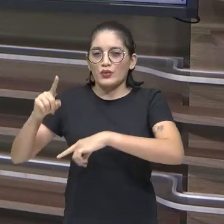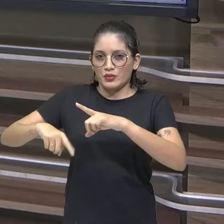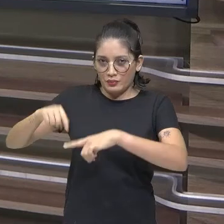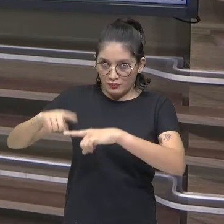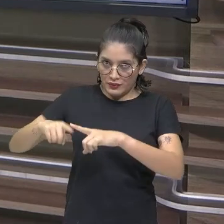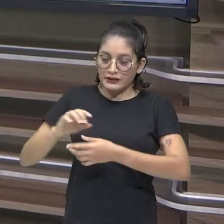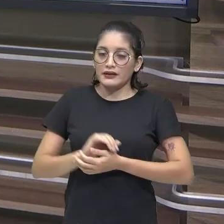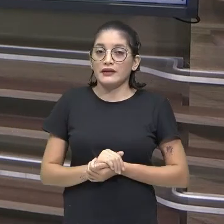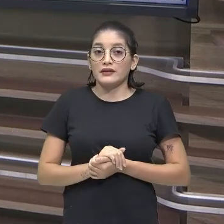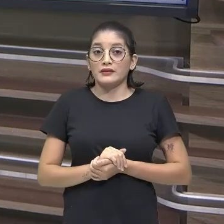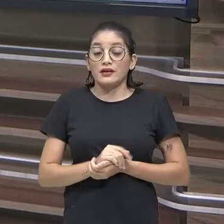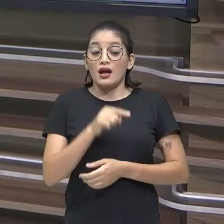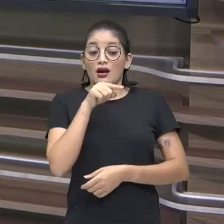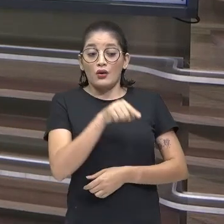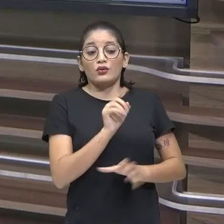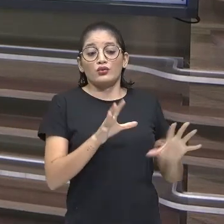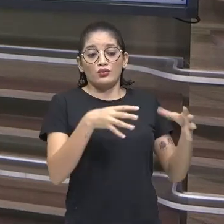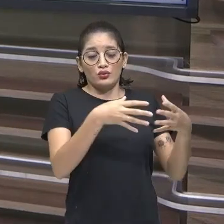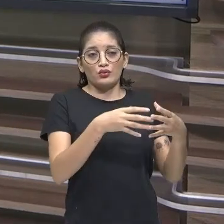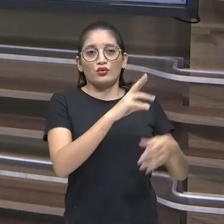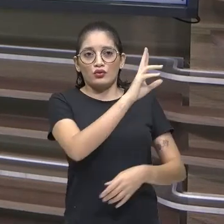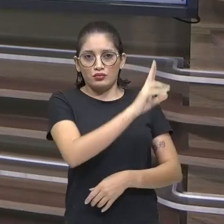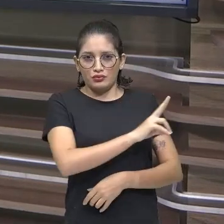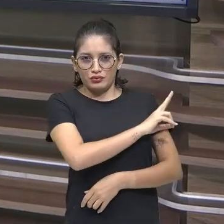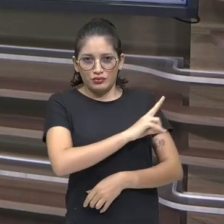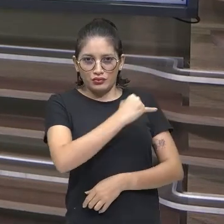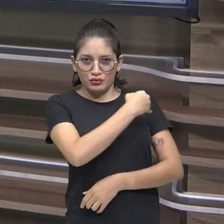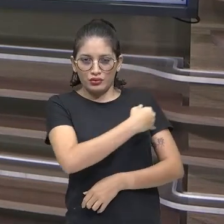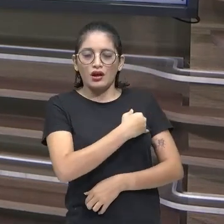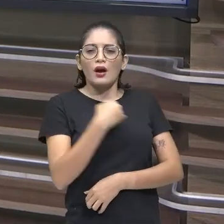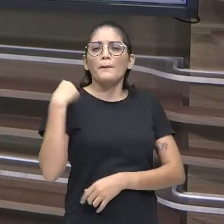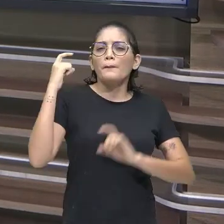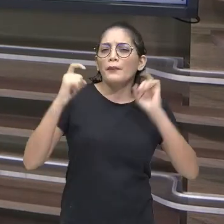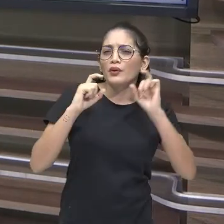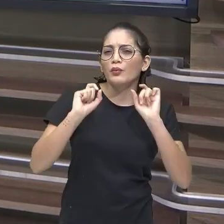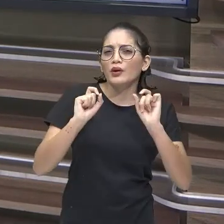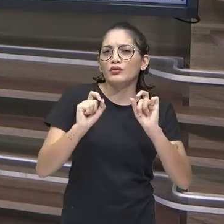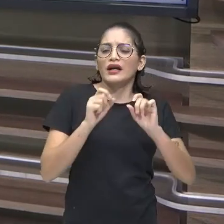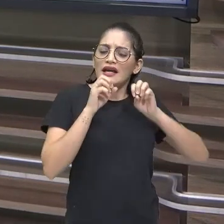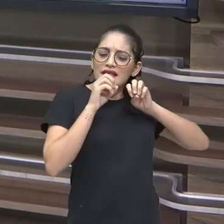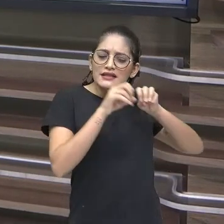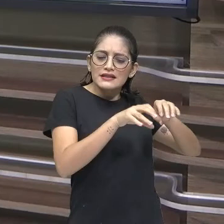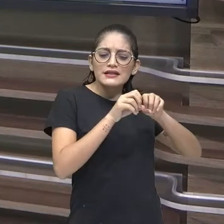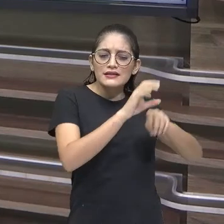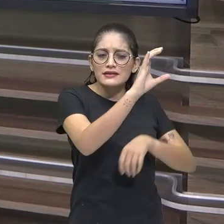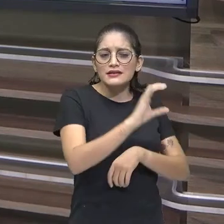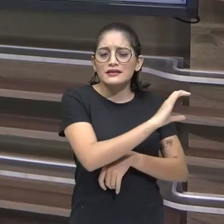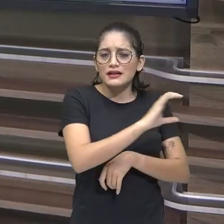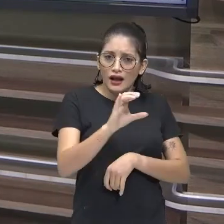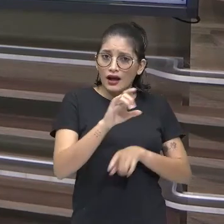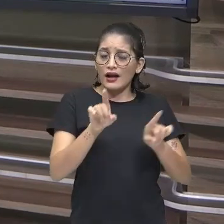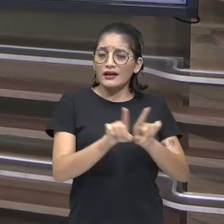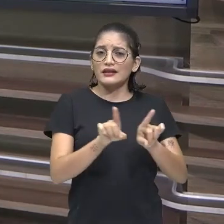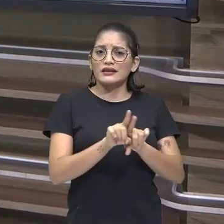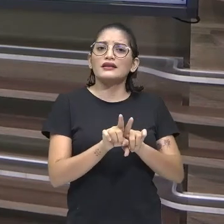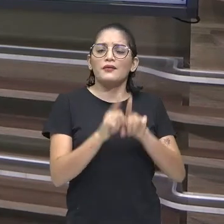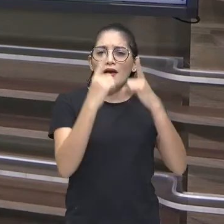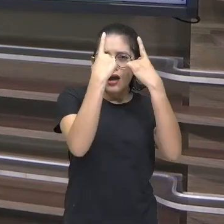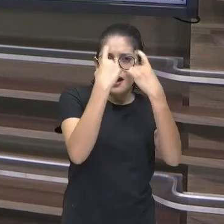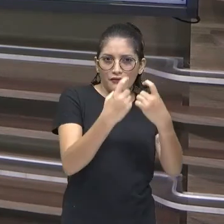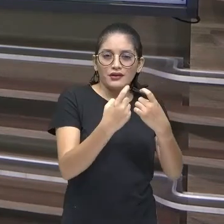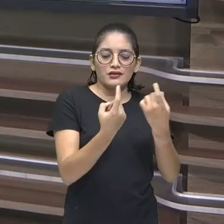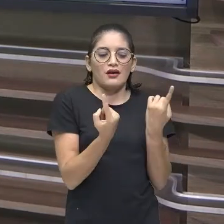Em contrapartida, os jesuítas se preocupavam em catequizar, mas de certa forma explorando e fazendo uma violência